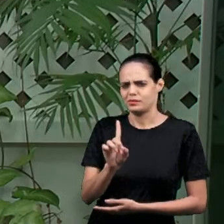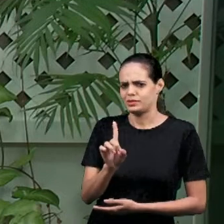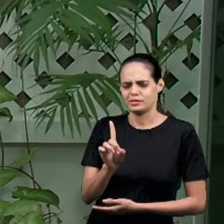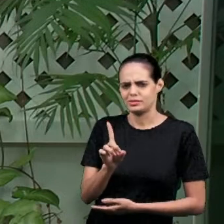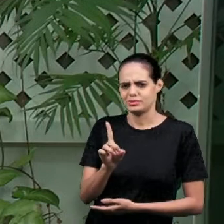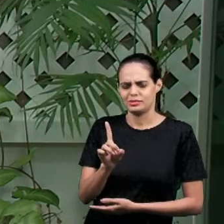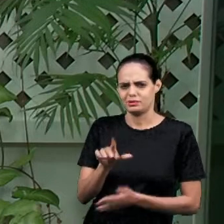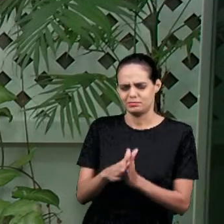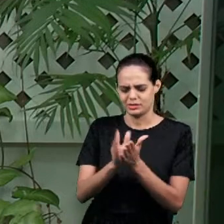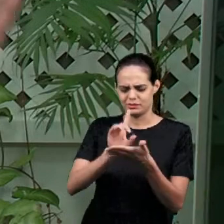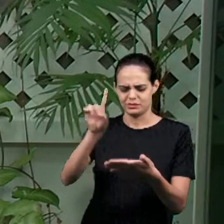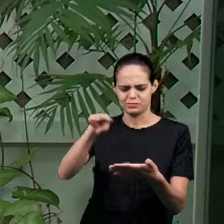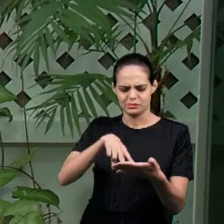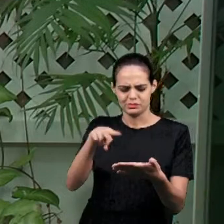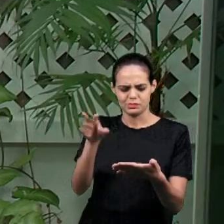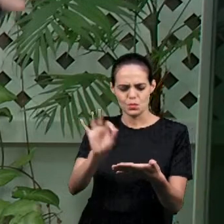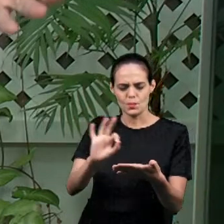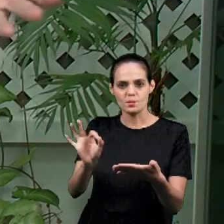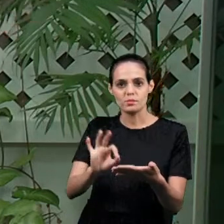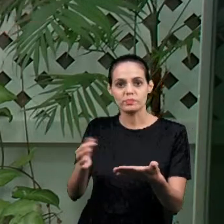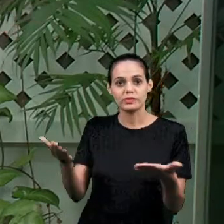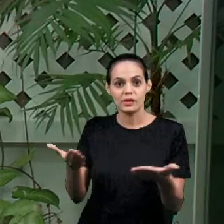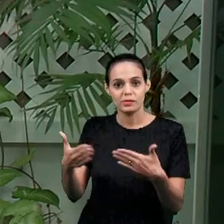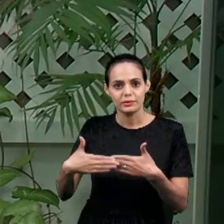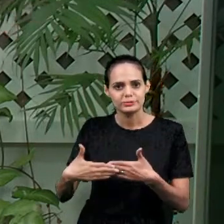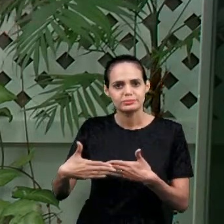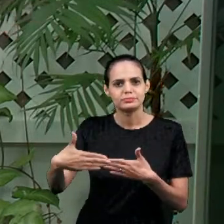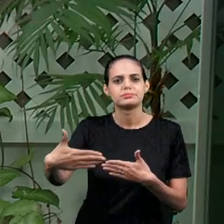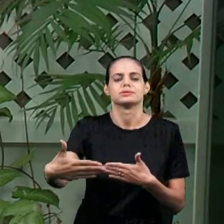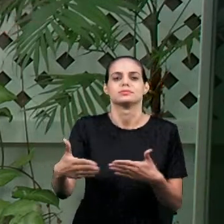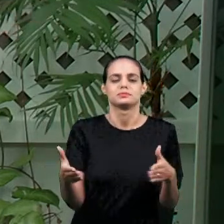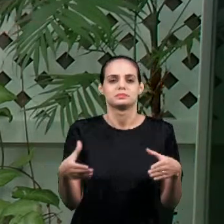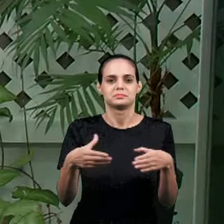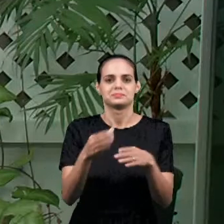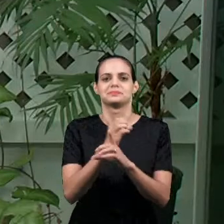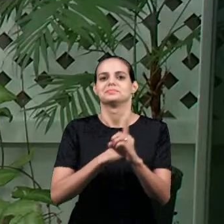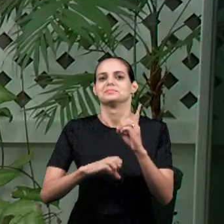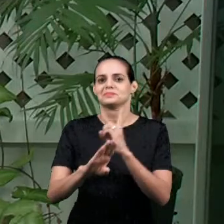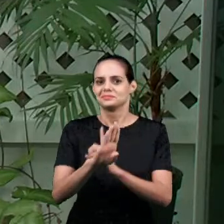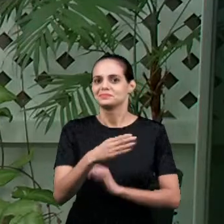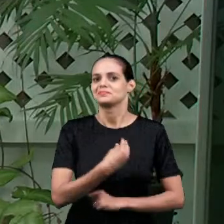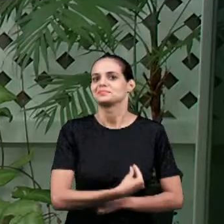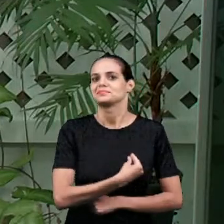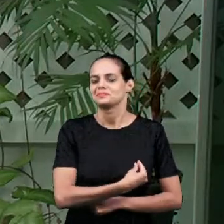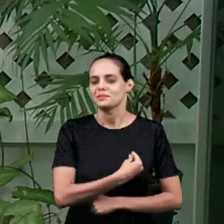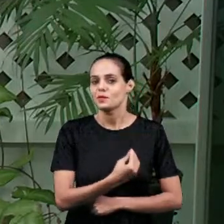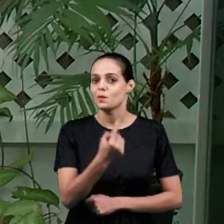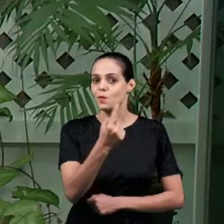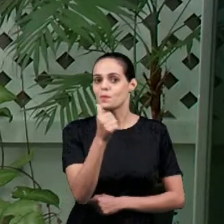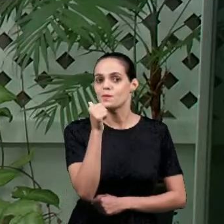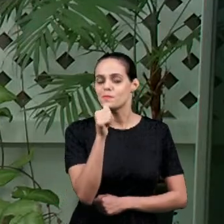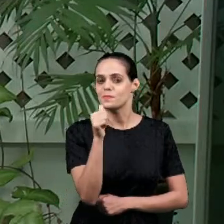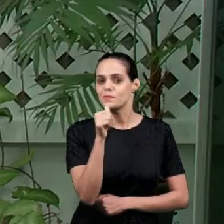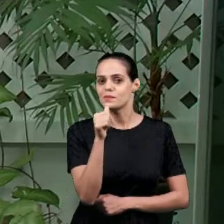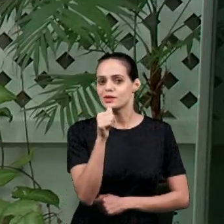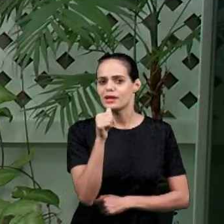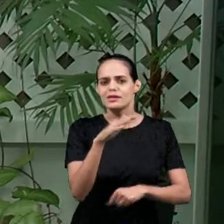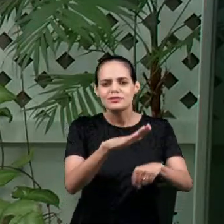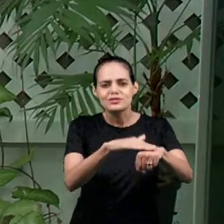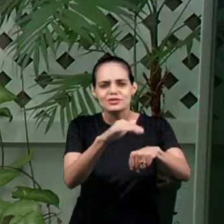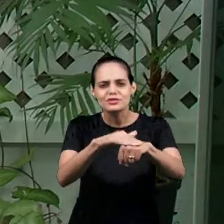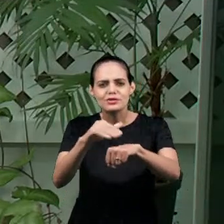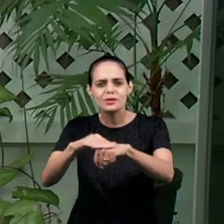grupo começou agora a fazer uma participação da Escola Bíblica Dominical com uma irmã, que resolveu chamar as colegas